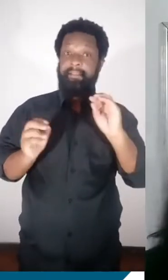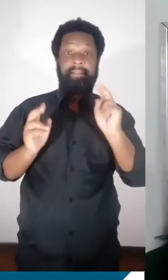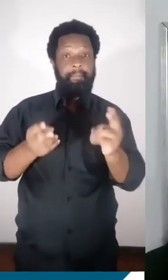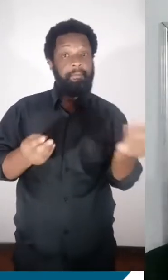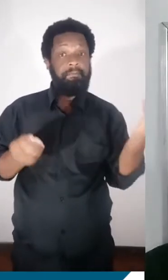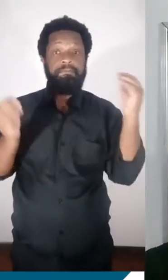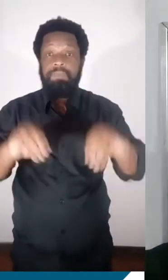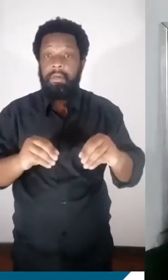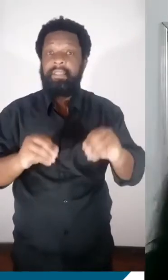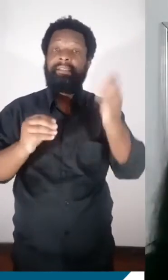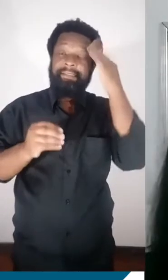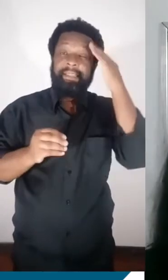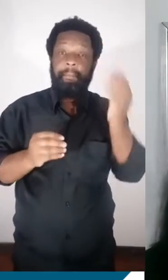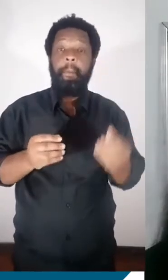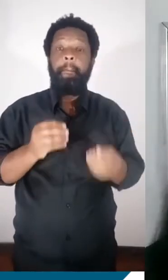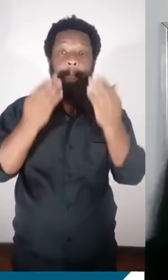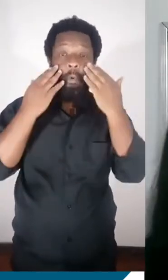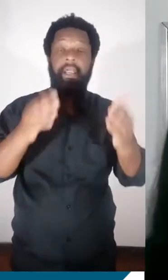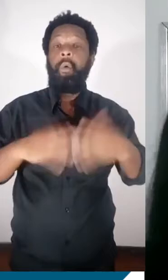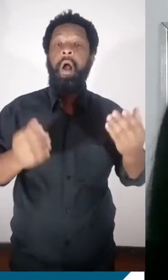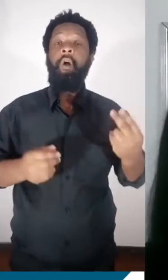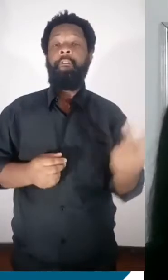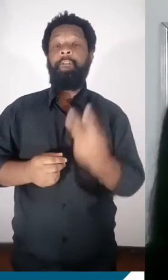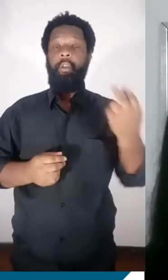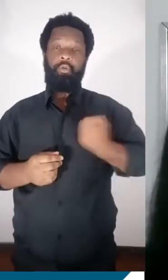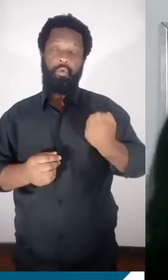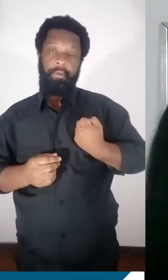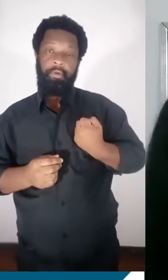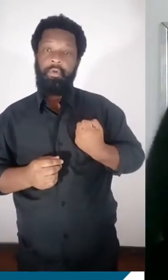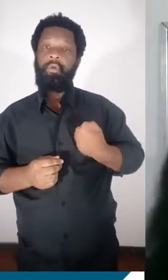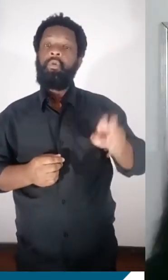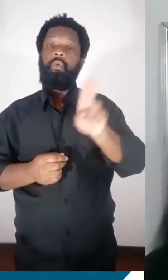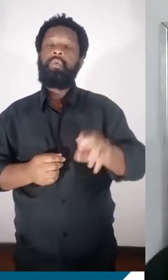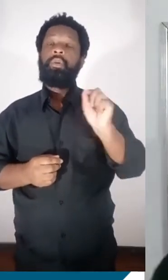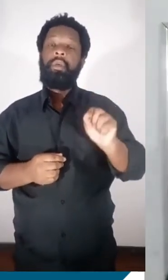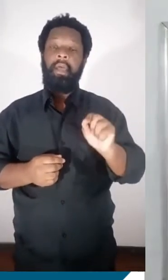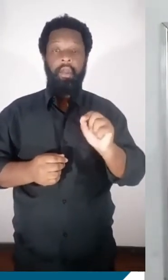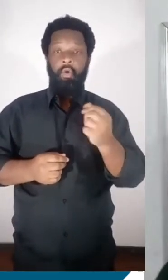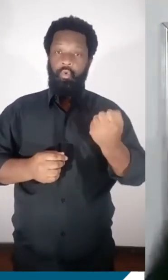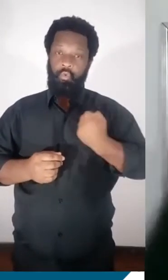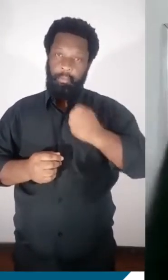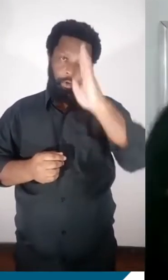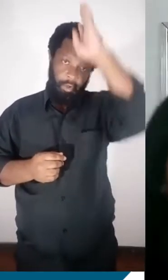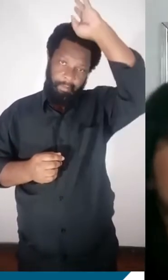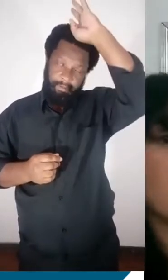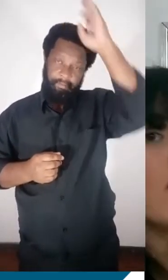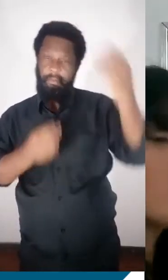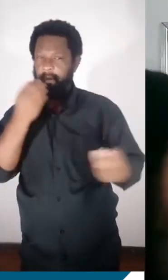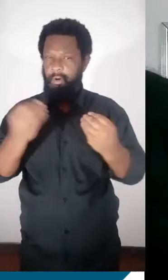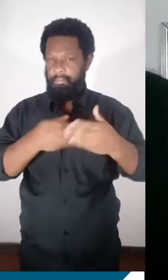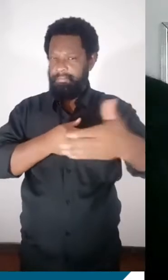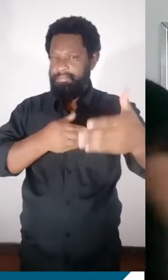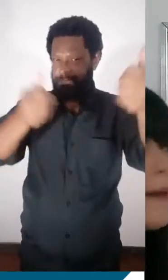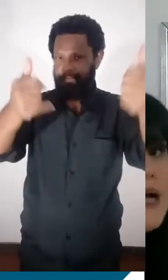vamos indicar, nós vamos especificar o valor numérico da carga utilizando um algarismo romano. Então vamos ver